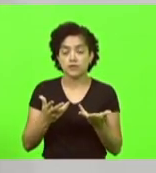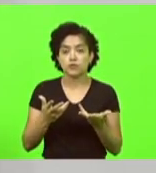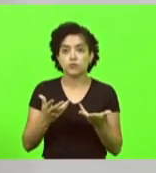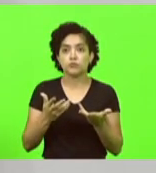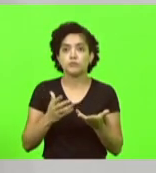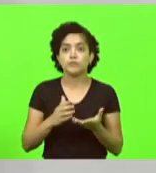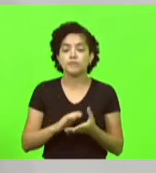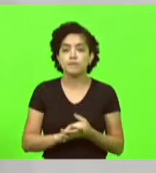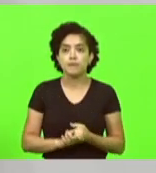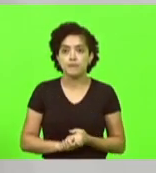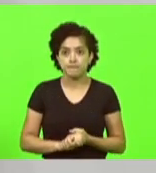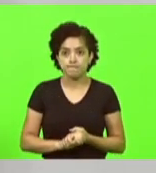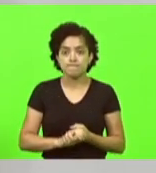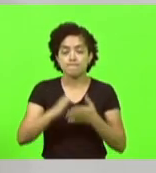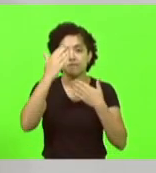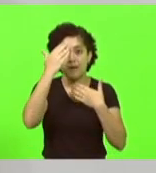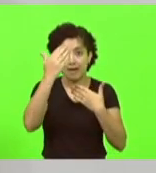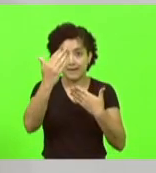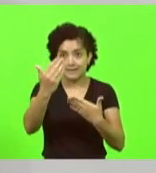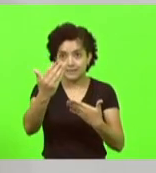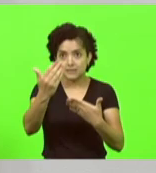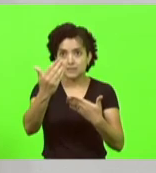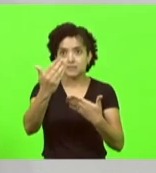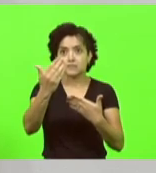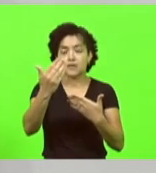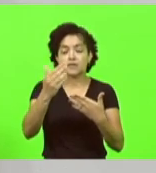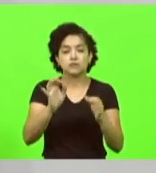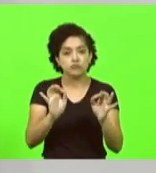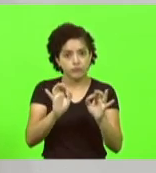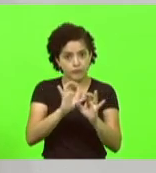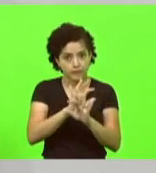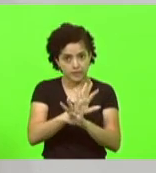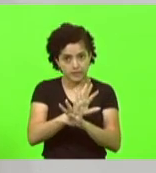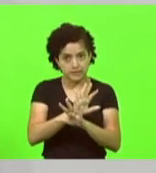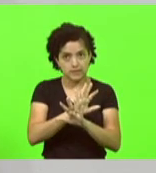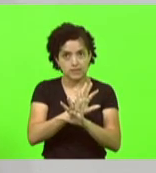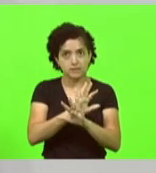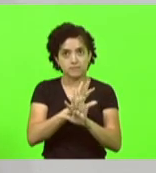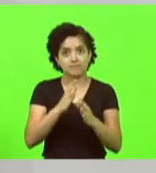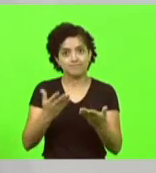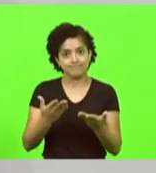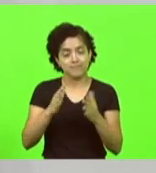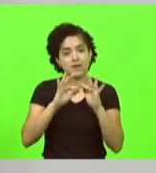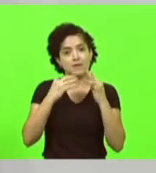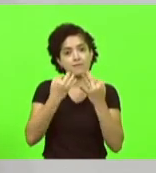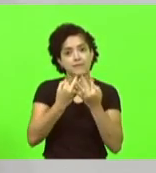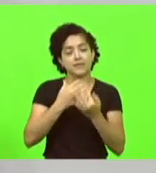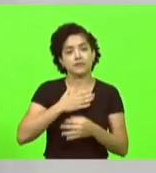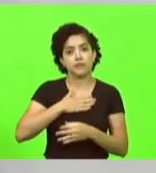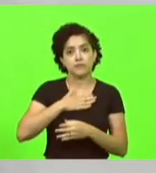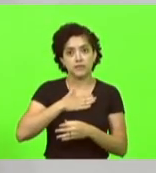fazer um agradecimento e eu vou finalizar à minha família.